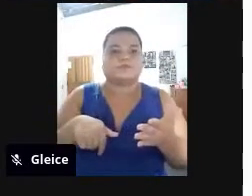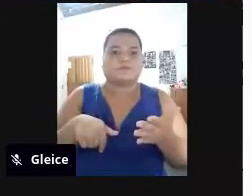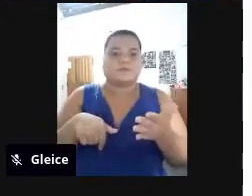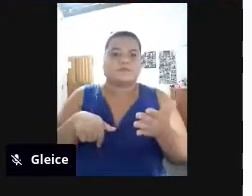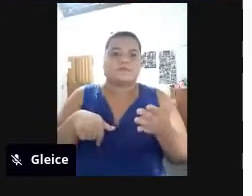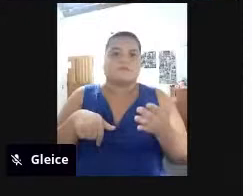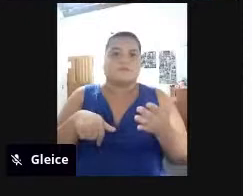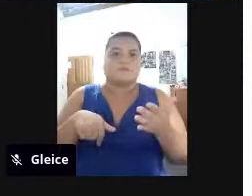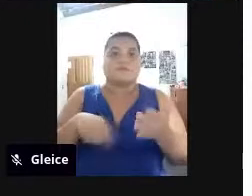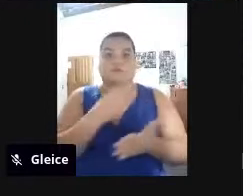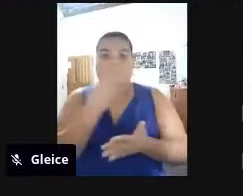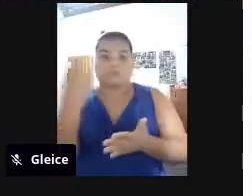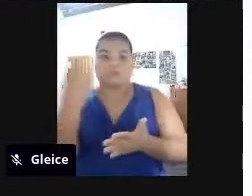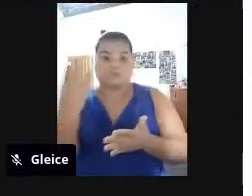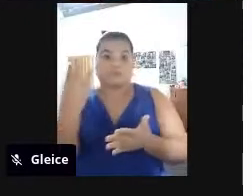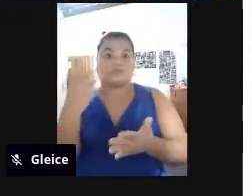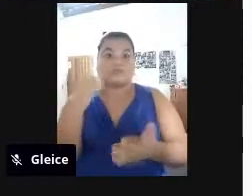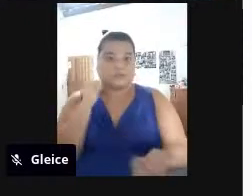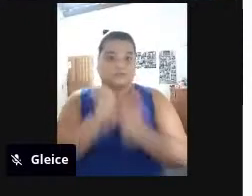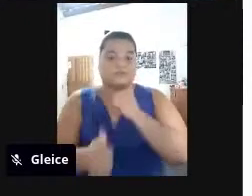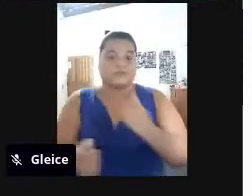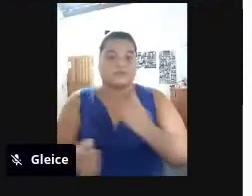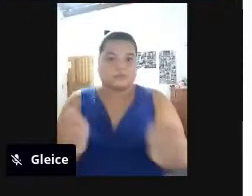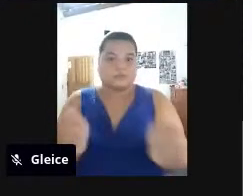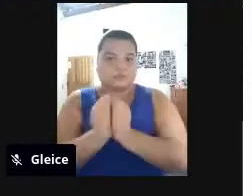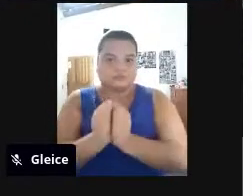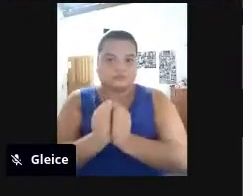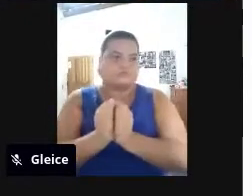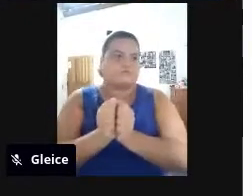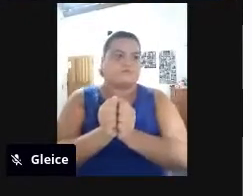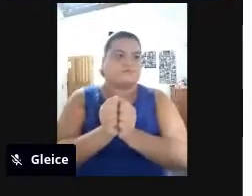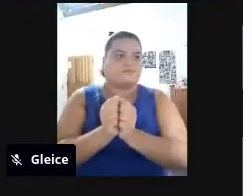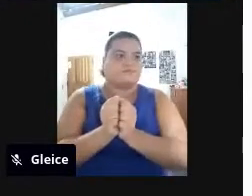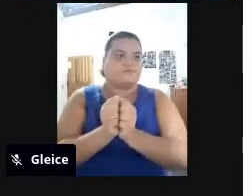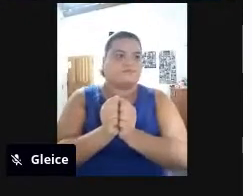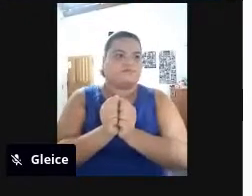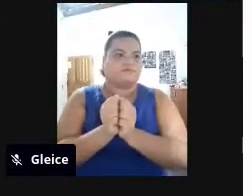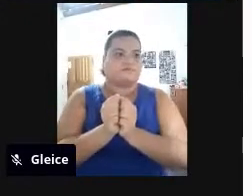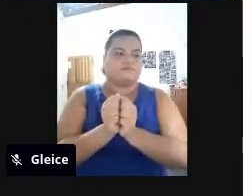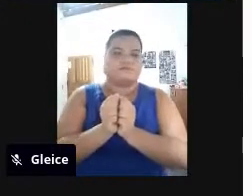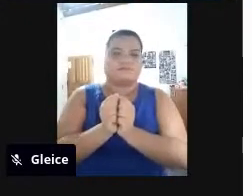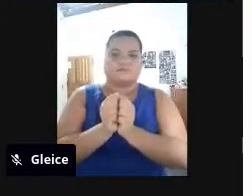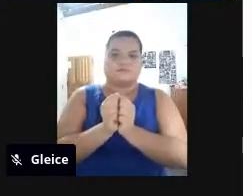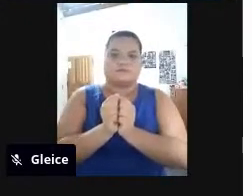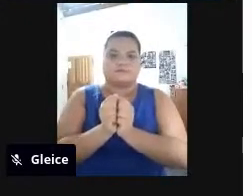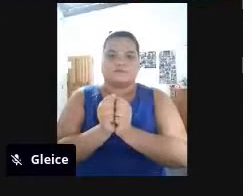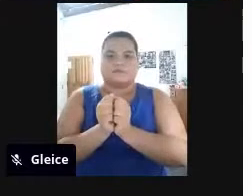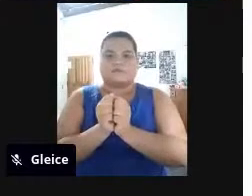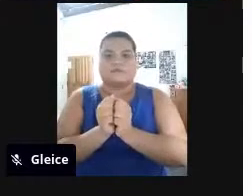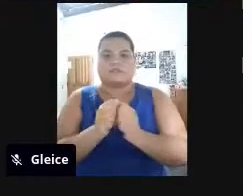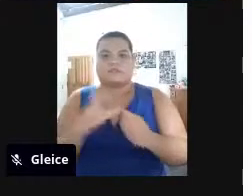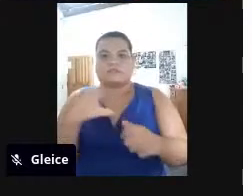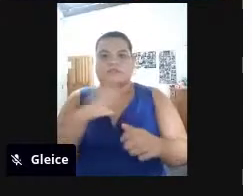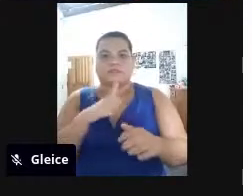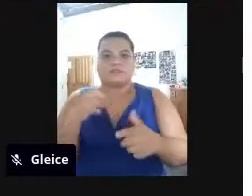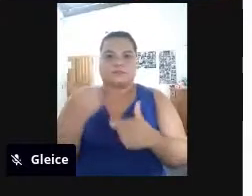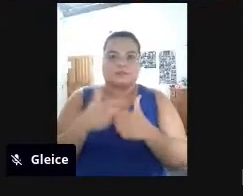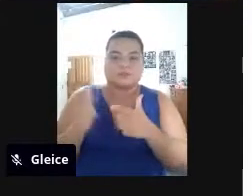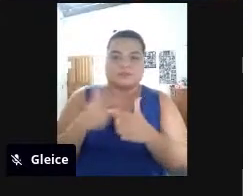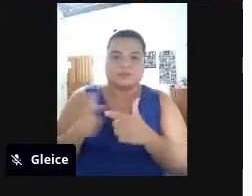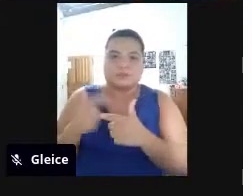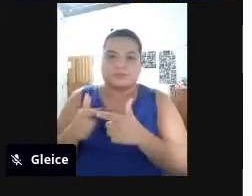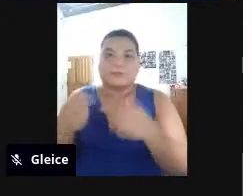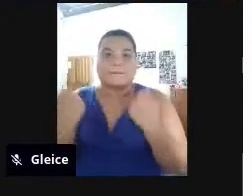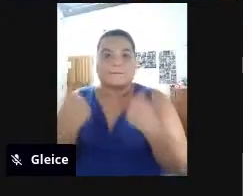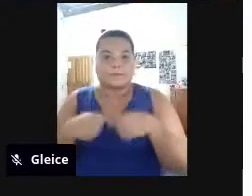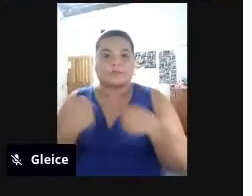as 3 modalidades juntas. Então, para aqueles que têm programas de endurance com treino de duração de 1